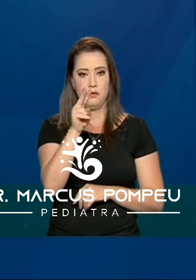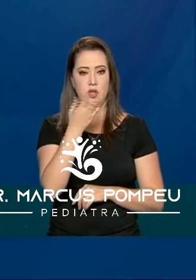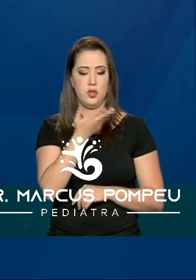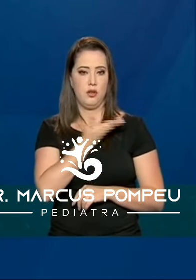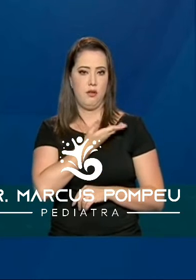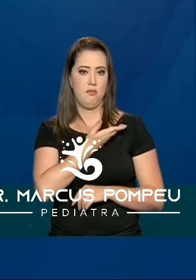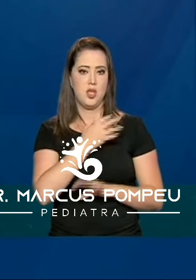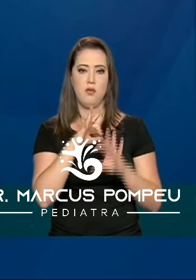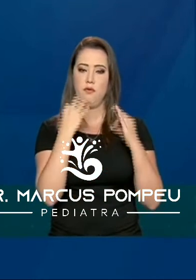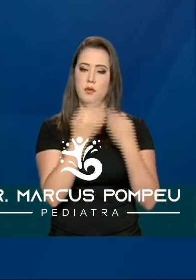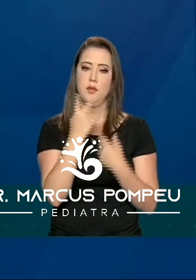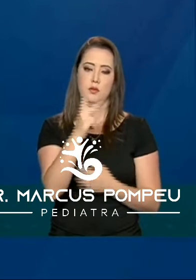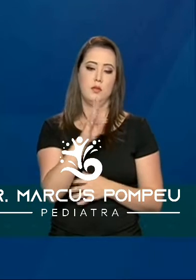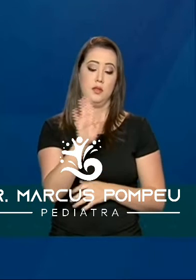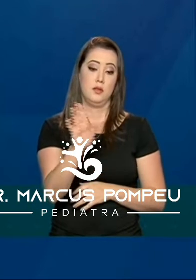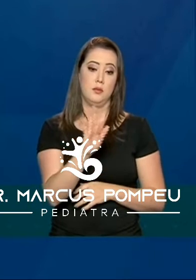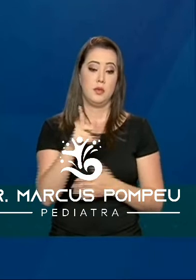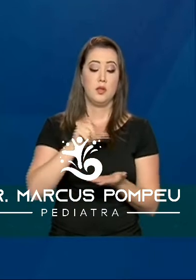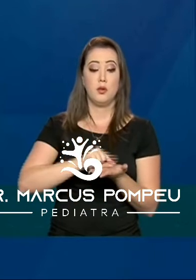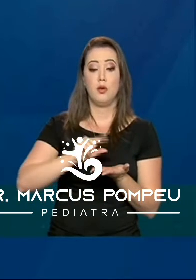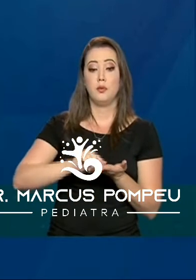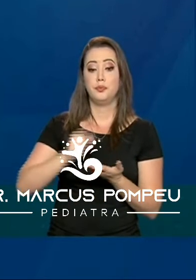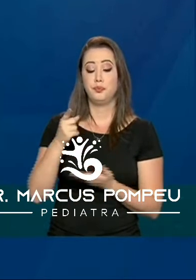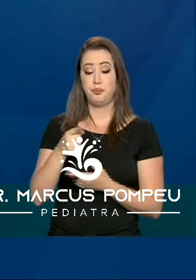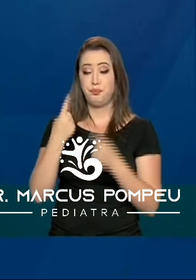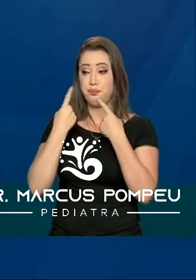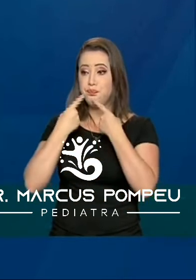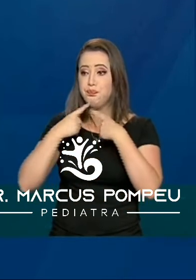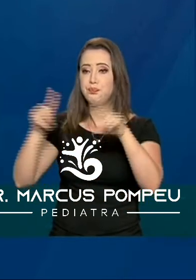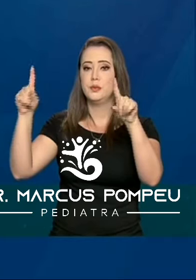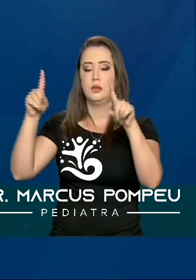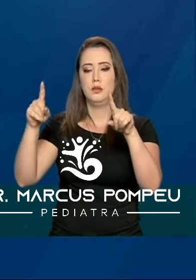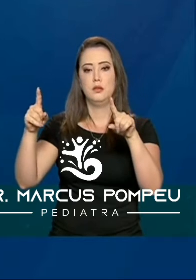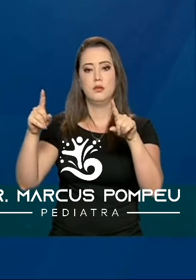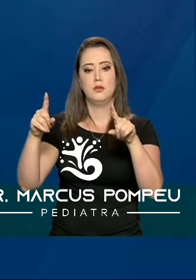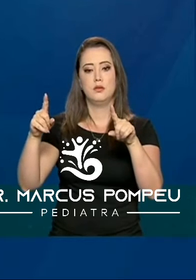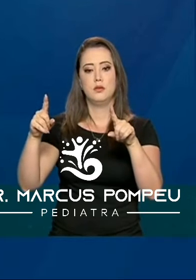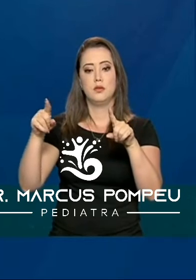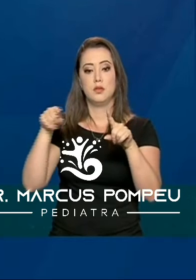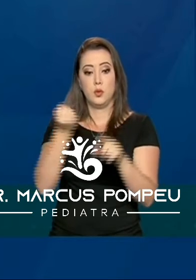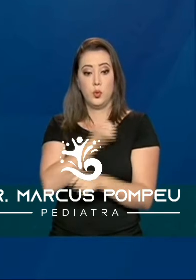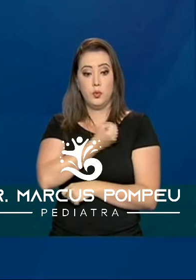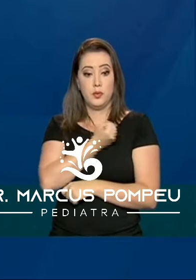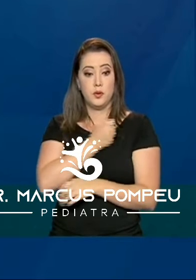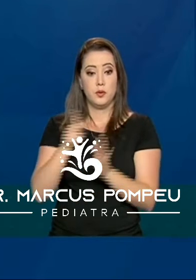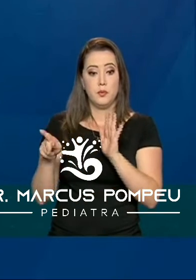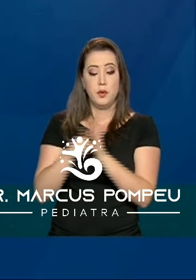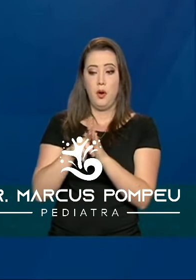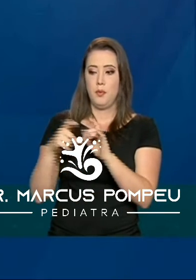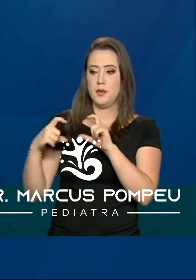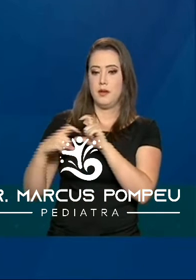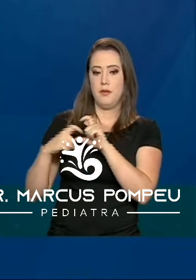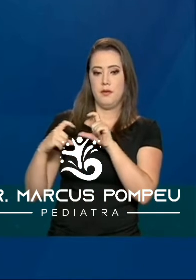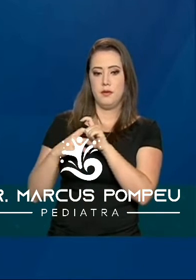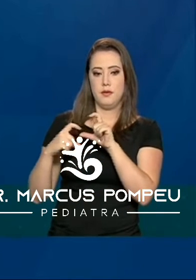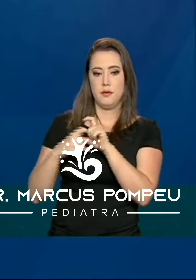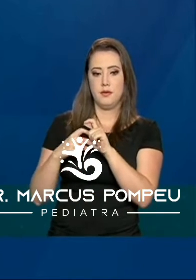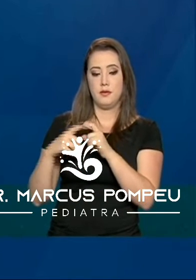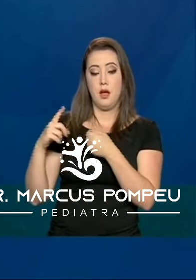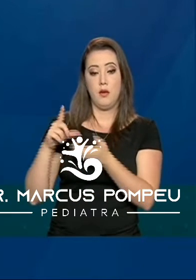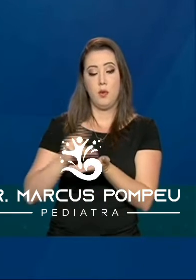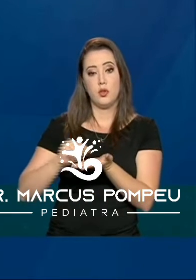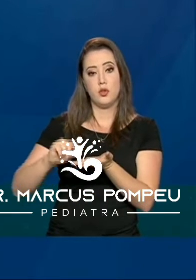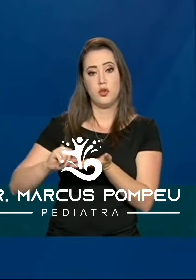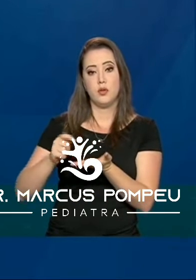enfim. Artigo do British Medical Journal denuncia a integridade dos dados da Pfizer. Aqui está o artigo que vocês precisam